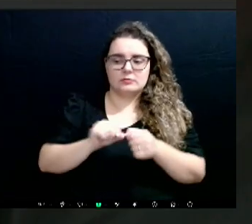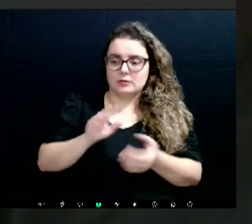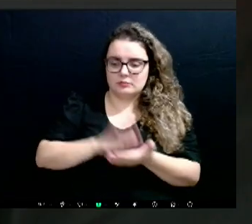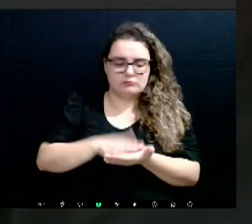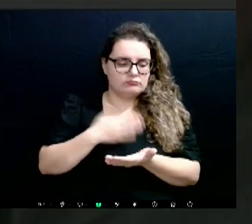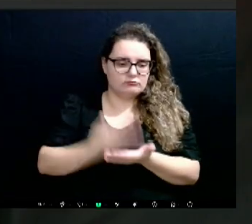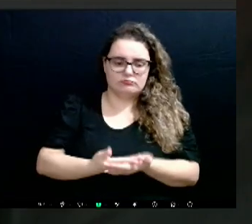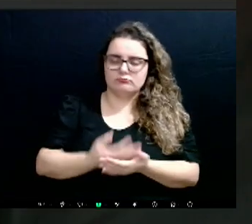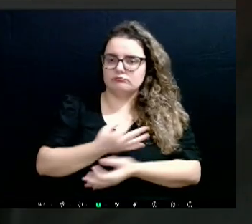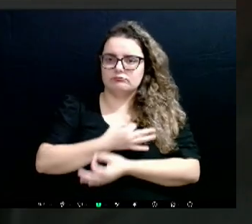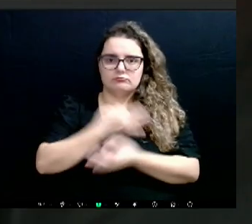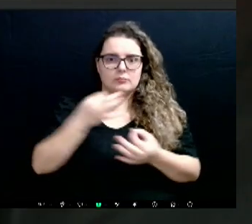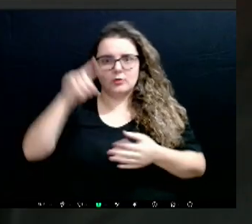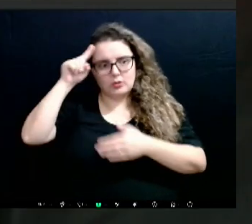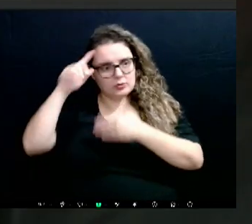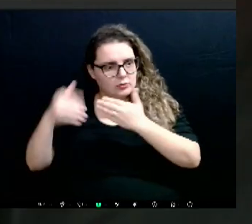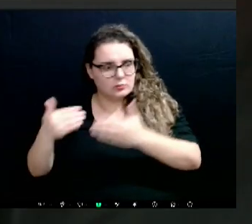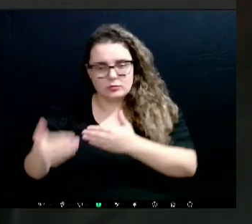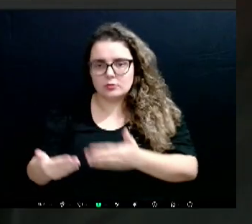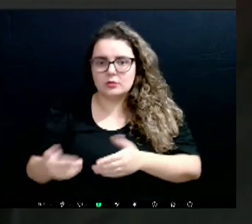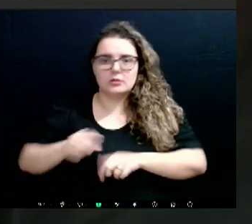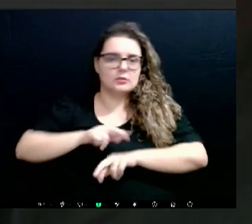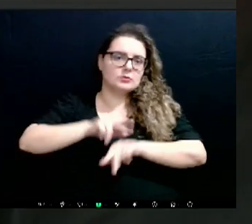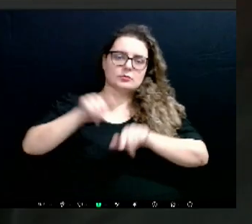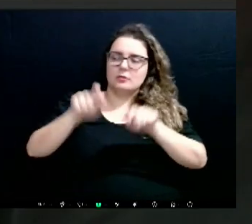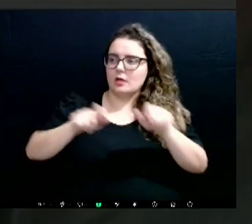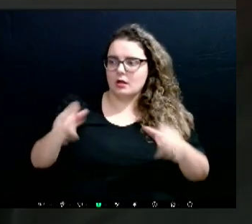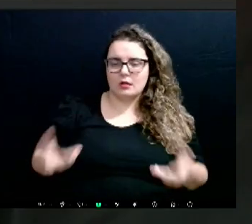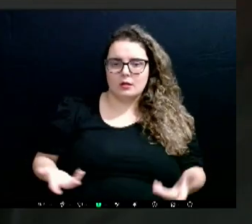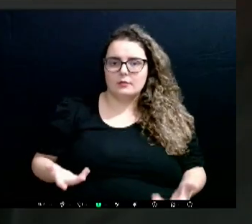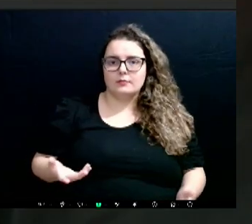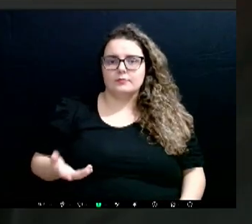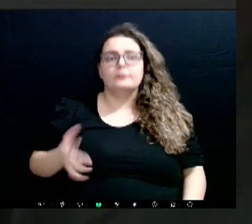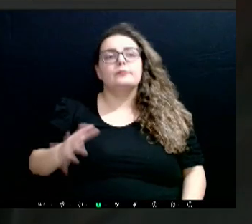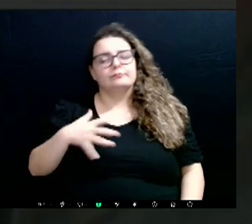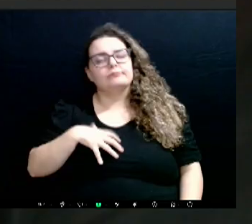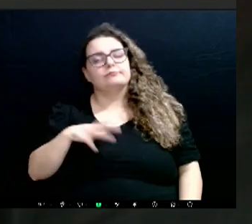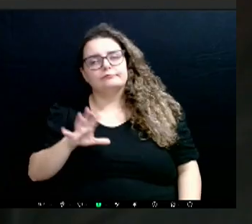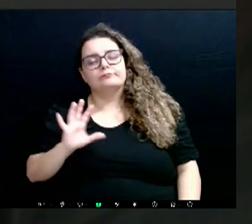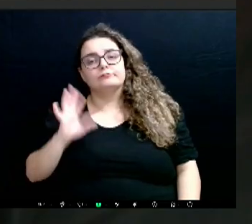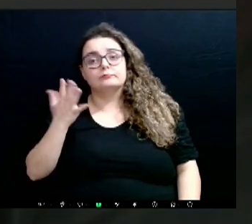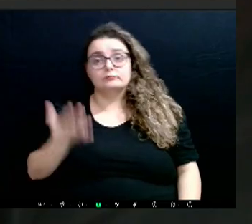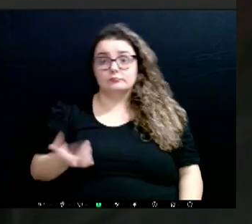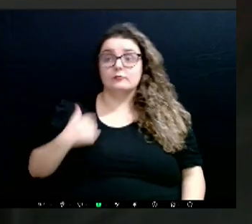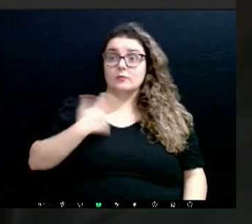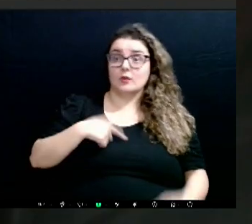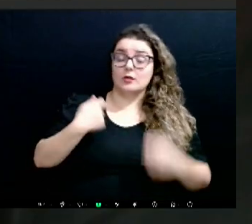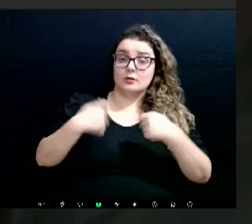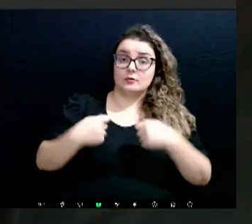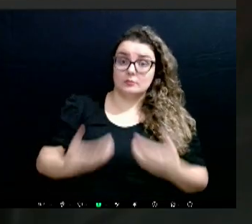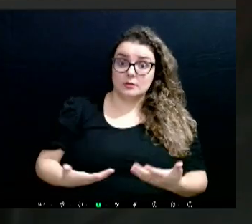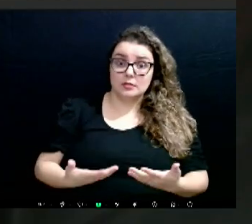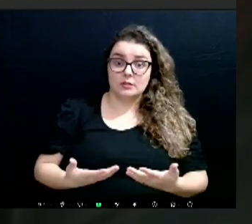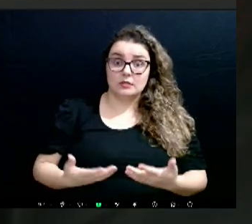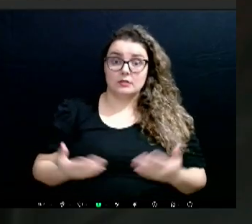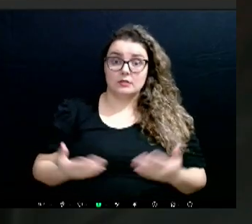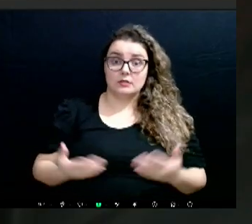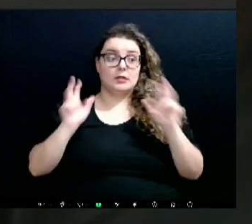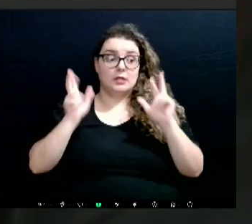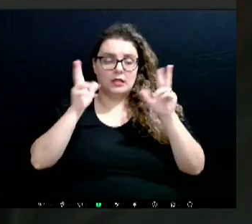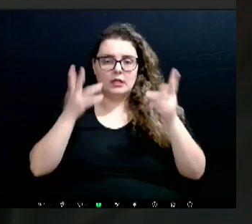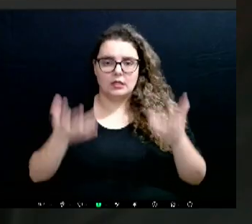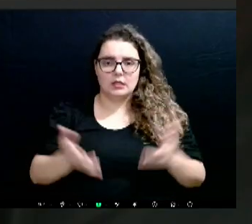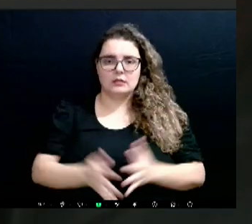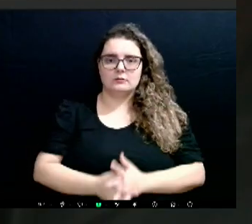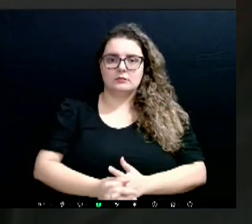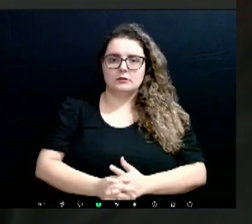do dia a dia de muitas pessoas. É mais ou menos isso que acontece e a gente precisa estar atento, né? Agora, para